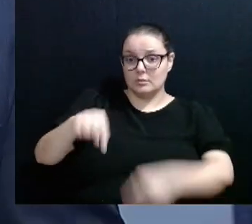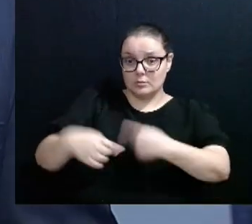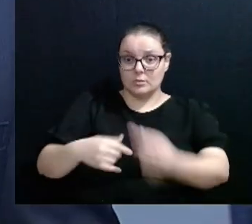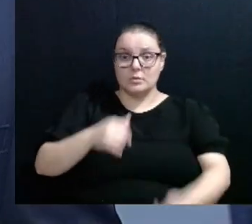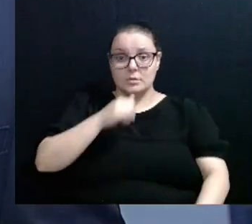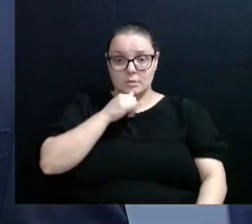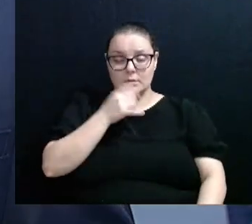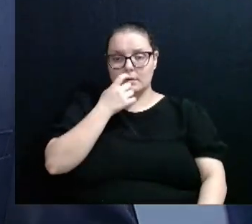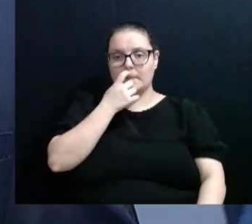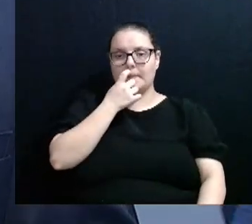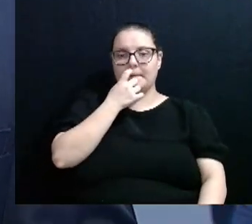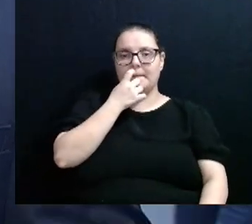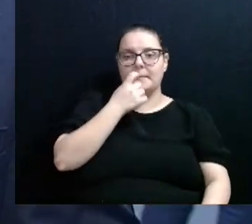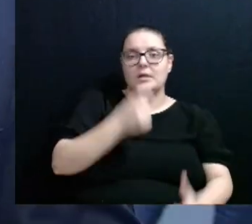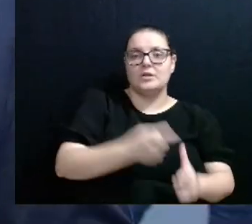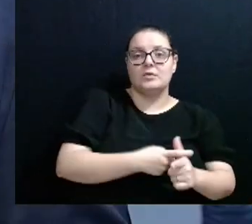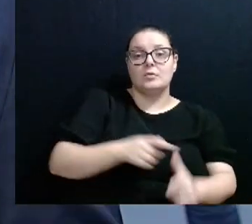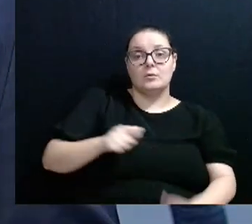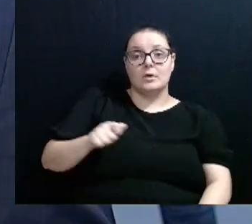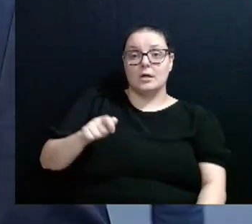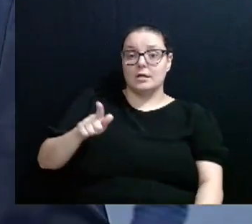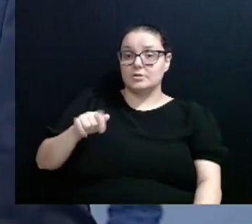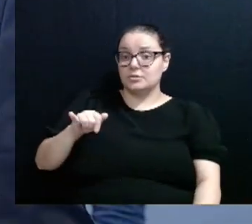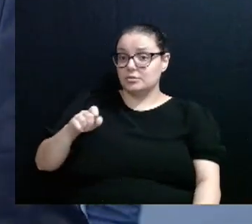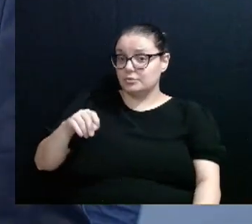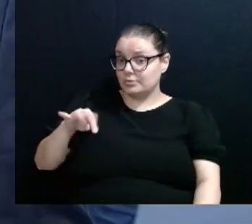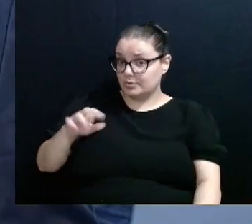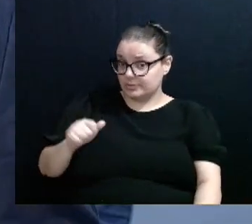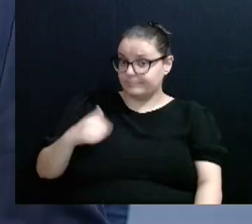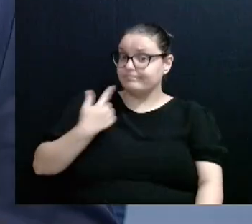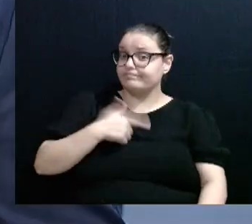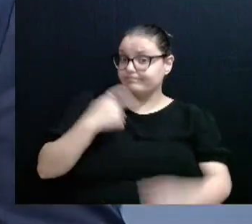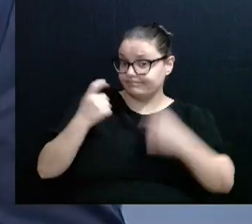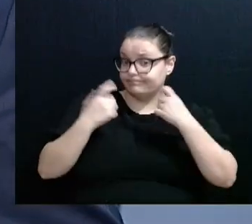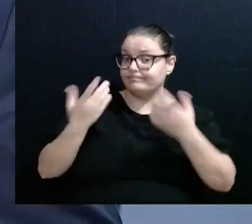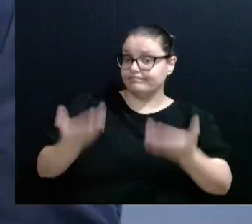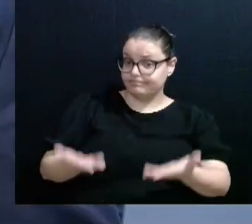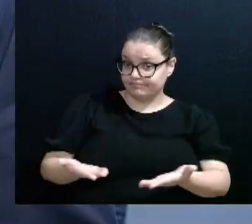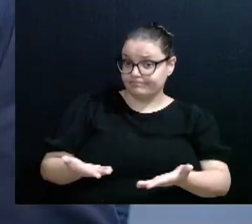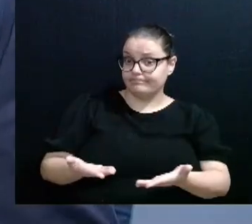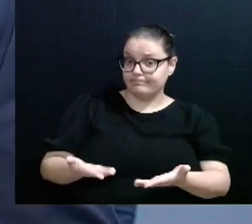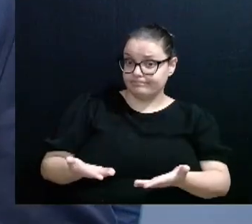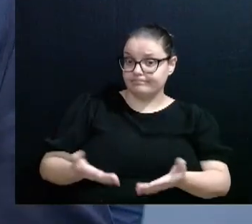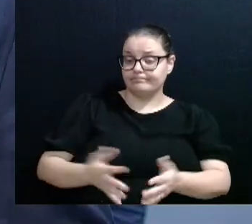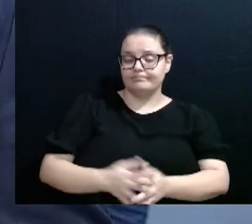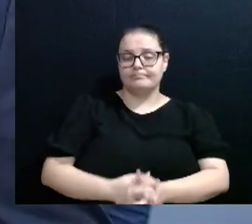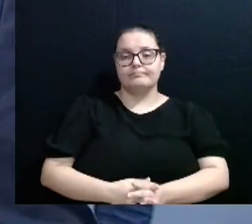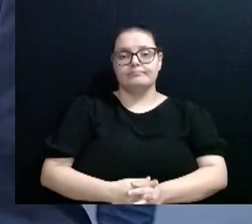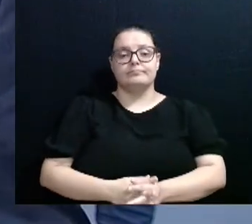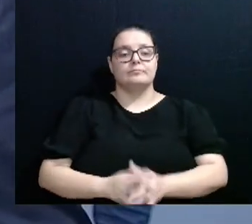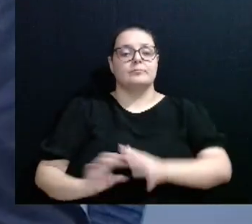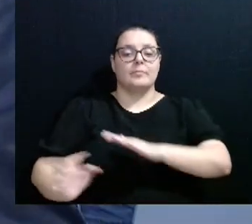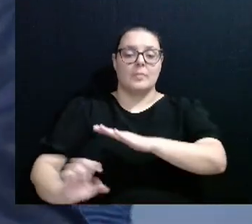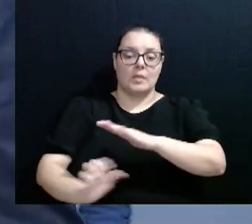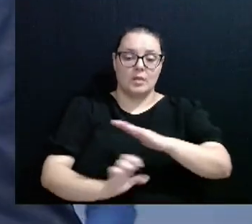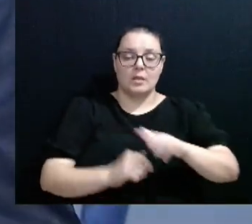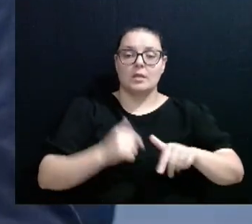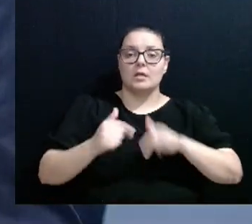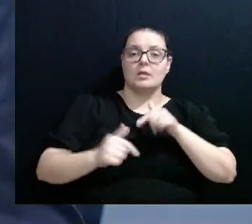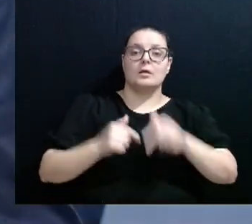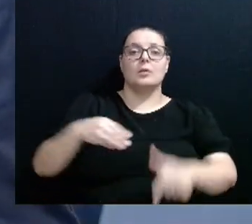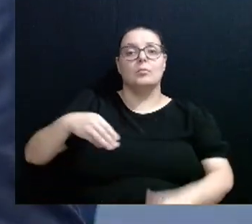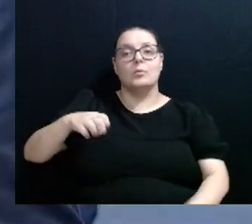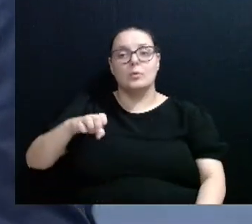dívidas com agiotas. Então a nossa preocupação é essa, que as empresas que trabalham com moeda, com